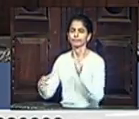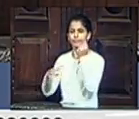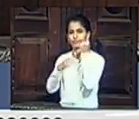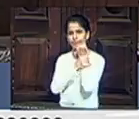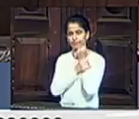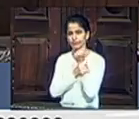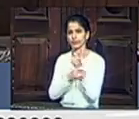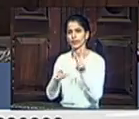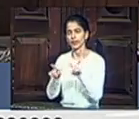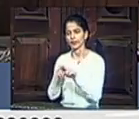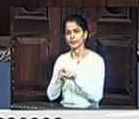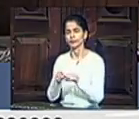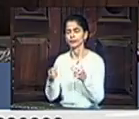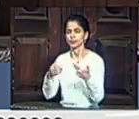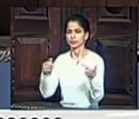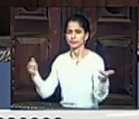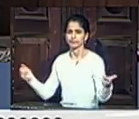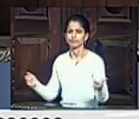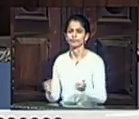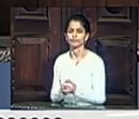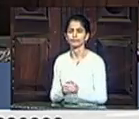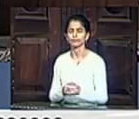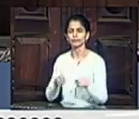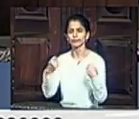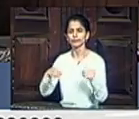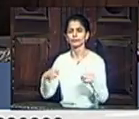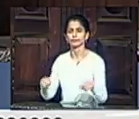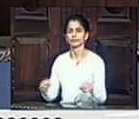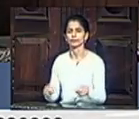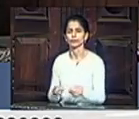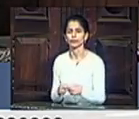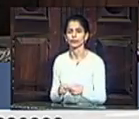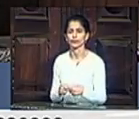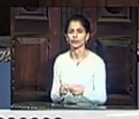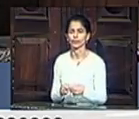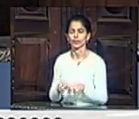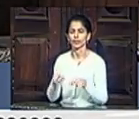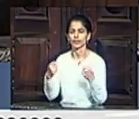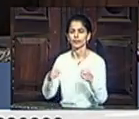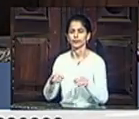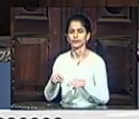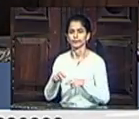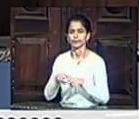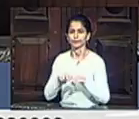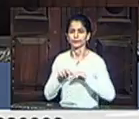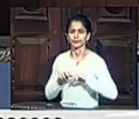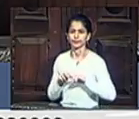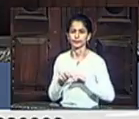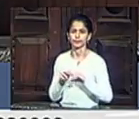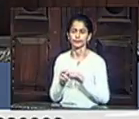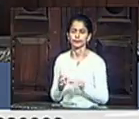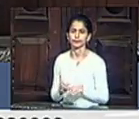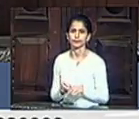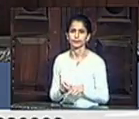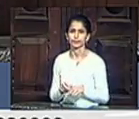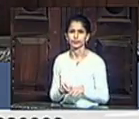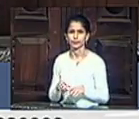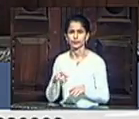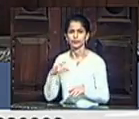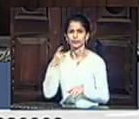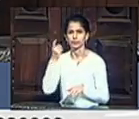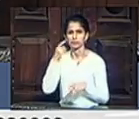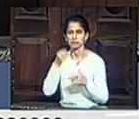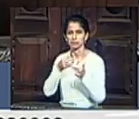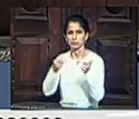jurídica do contrato assinado. É preciso, e por isso eu falei com o deputado Luiz Paulo, tenho falado com o deputado